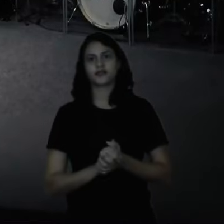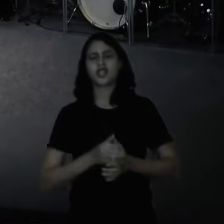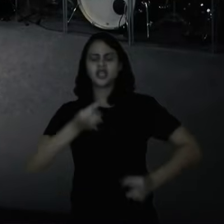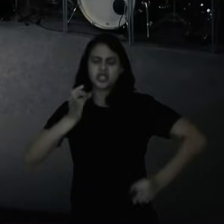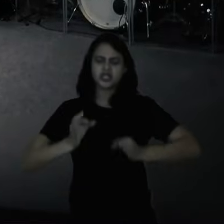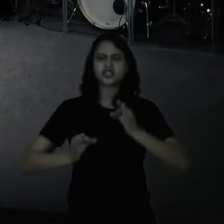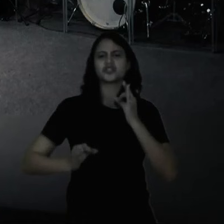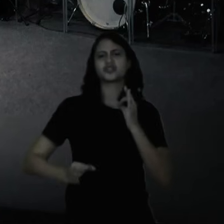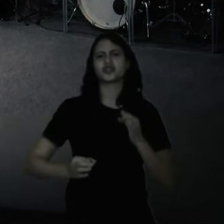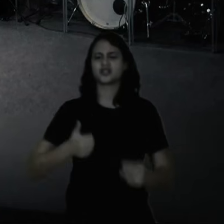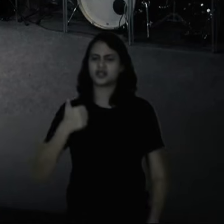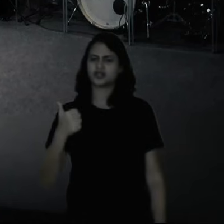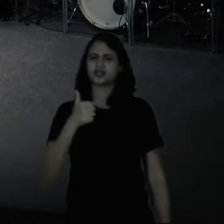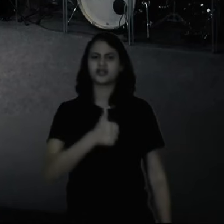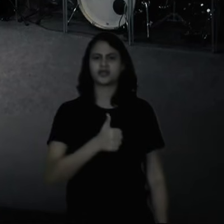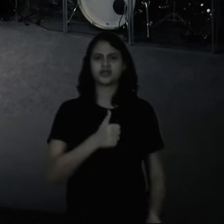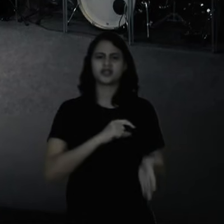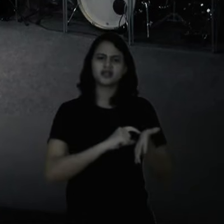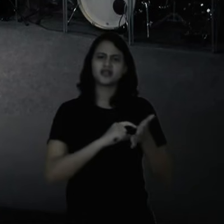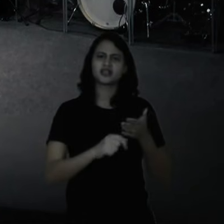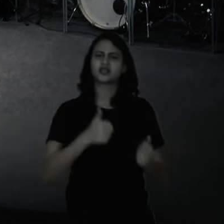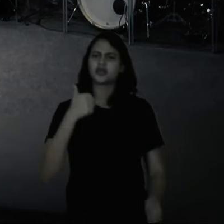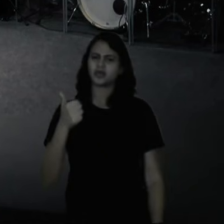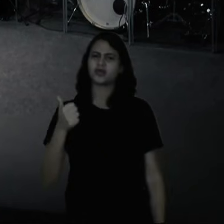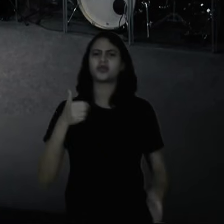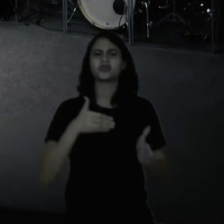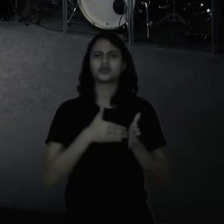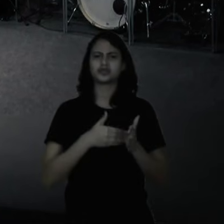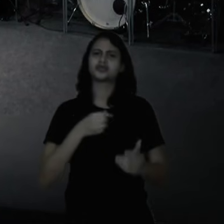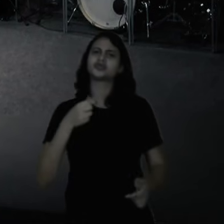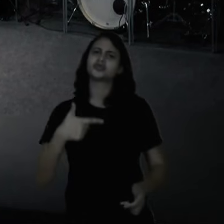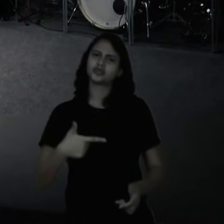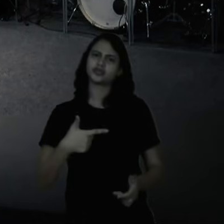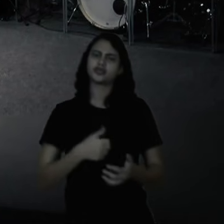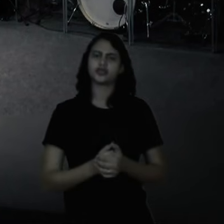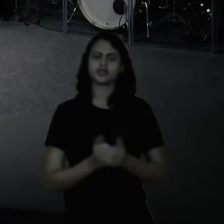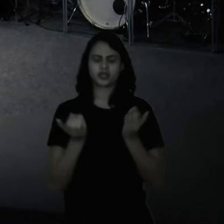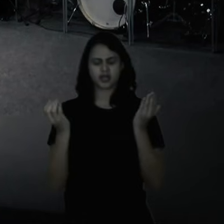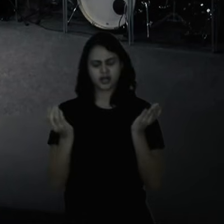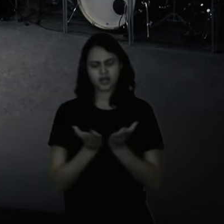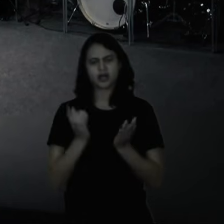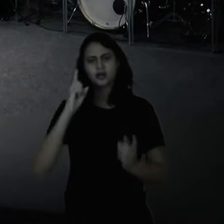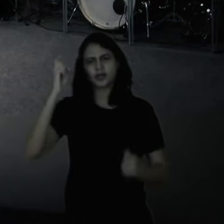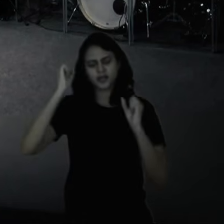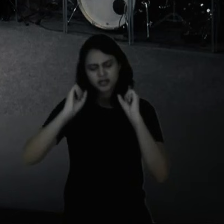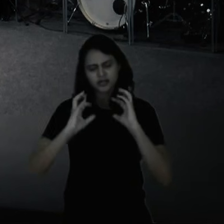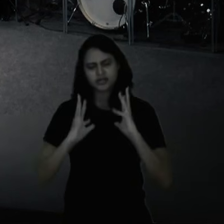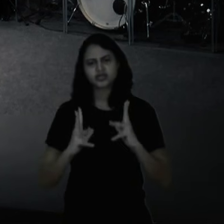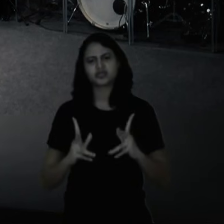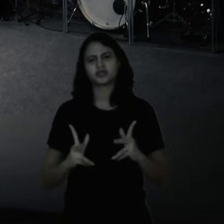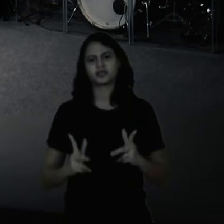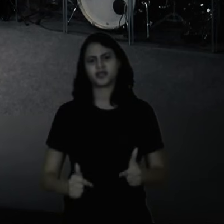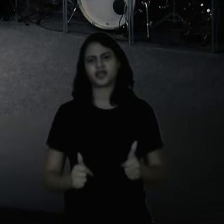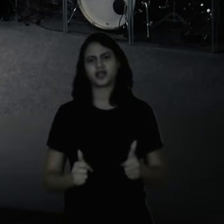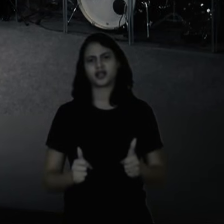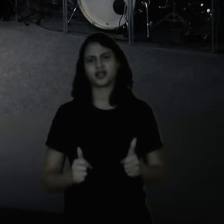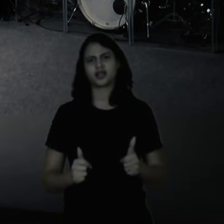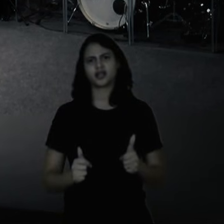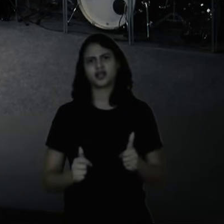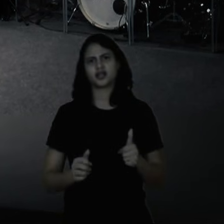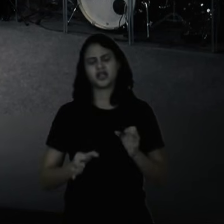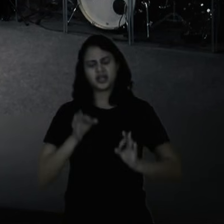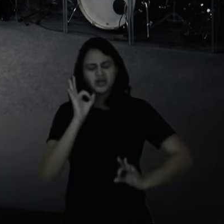11, versículos 1 e 2, a Bíblia diz assim: Jefté, o gileadita, era